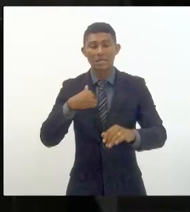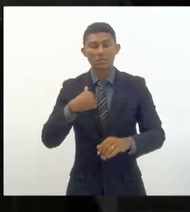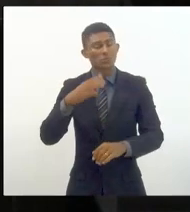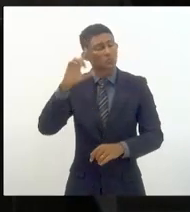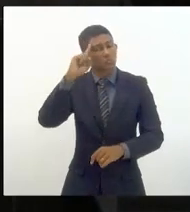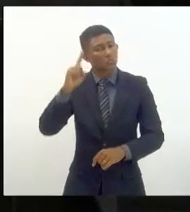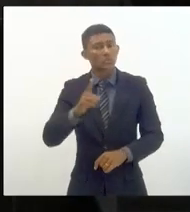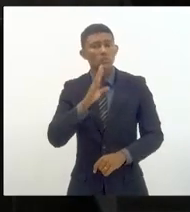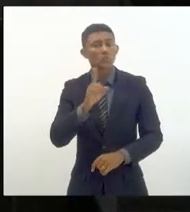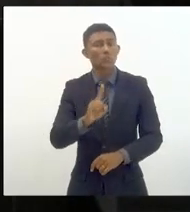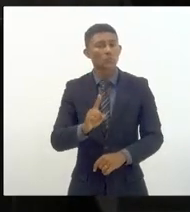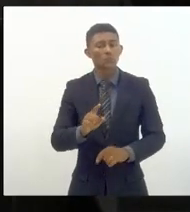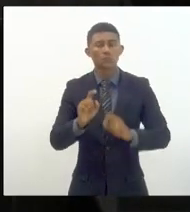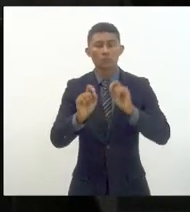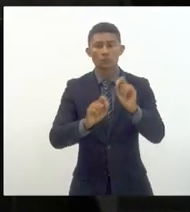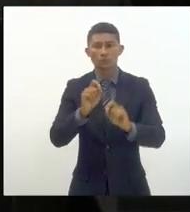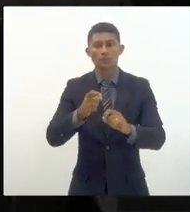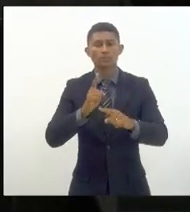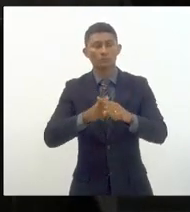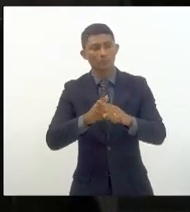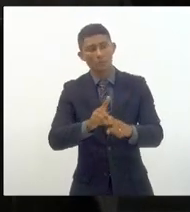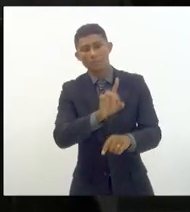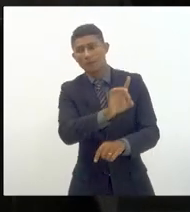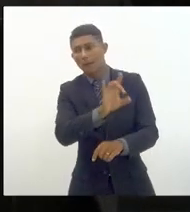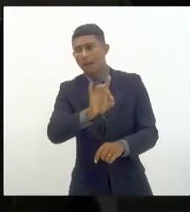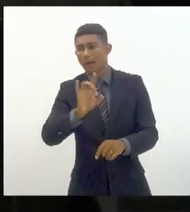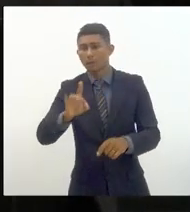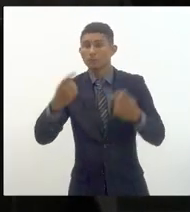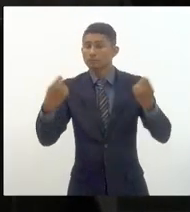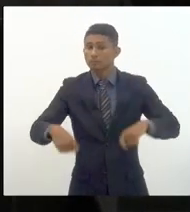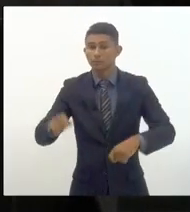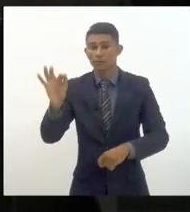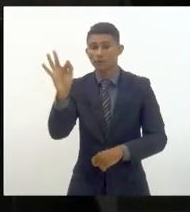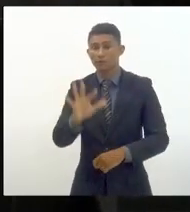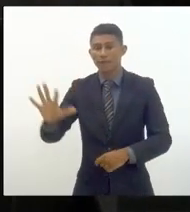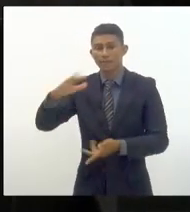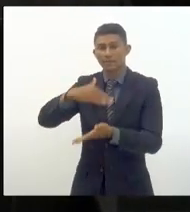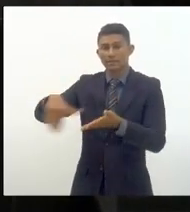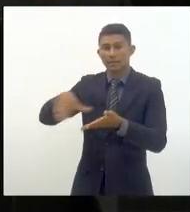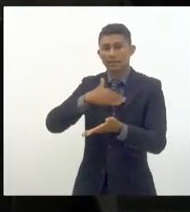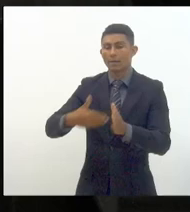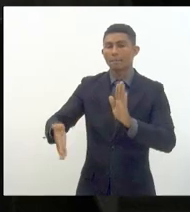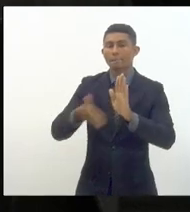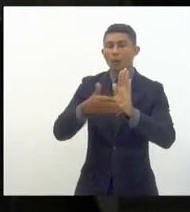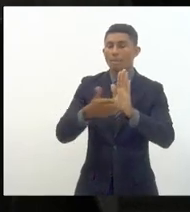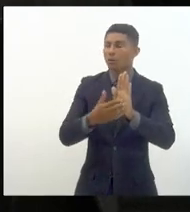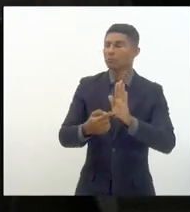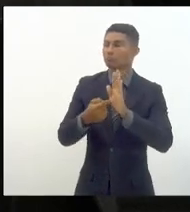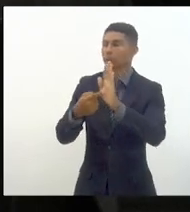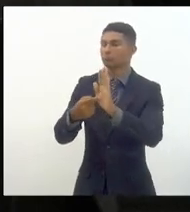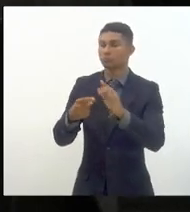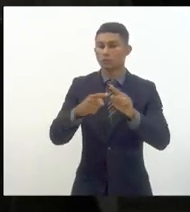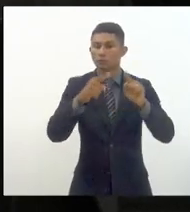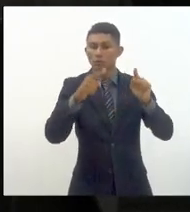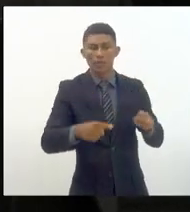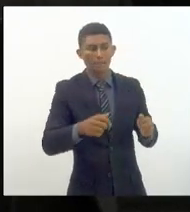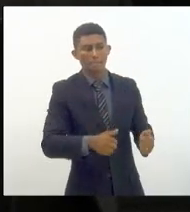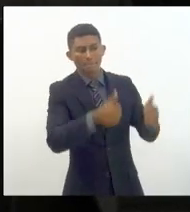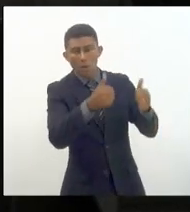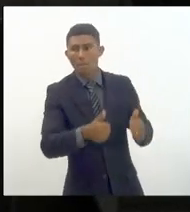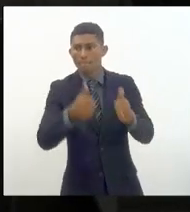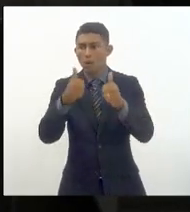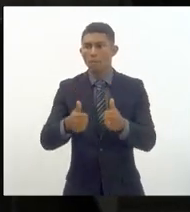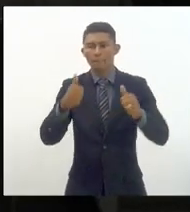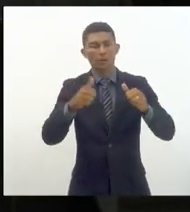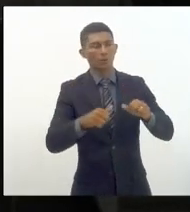o órgão que cada órgão terá que apresentar a secretaria de fazenda a sua proposta de melhoria dos servidores da sua proposta de